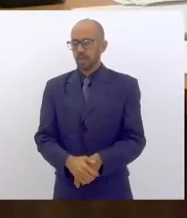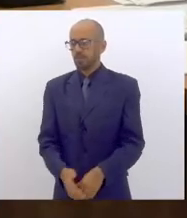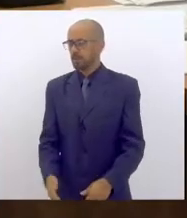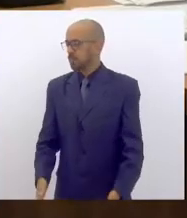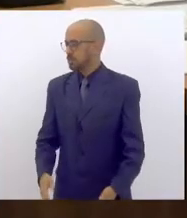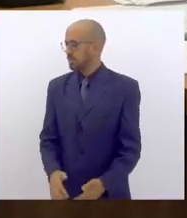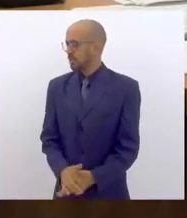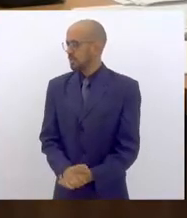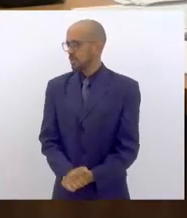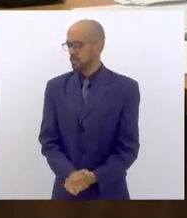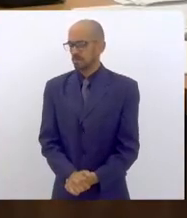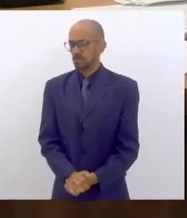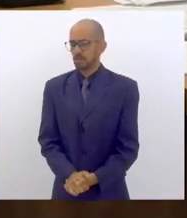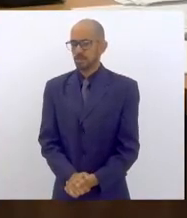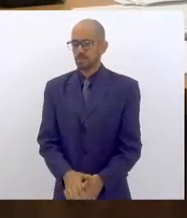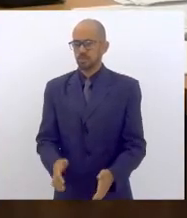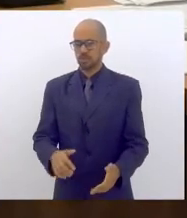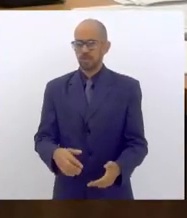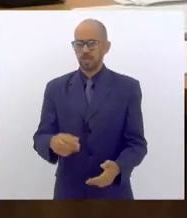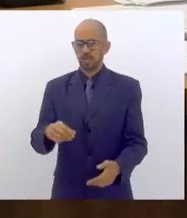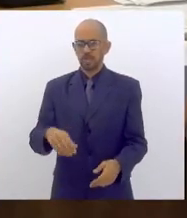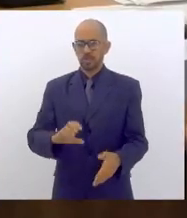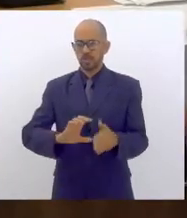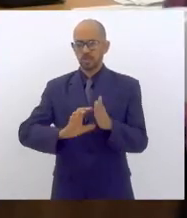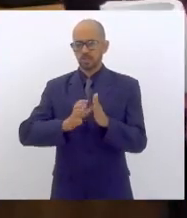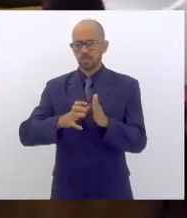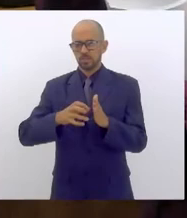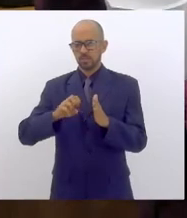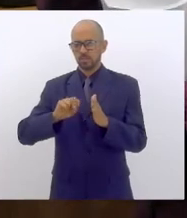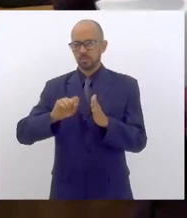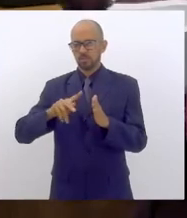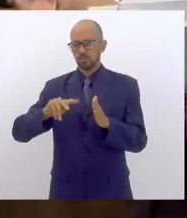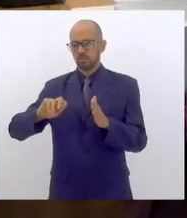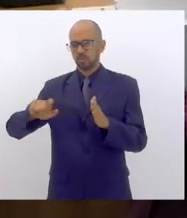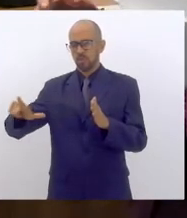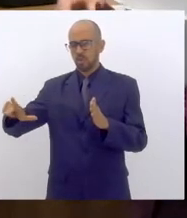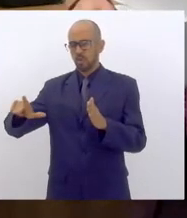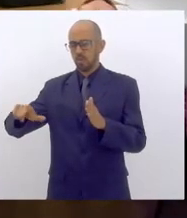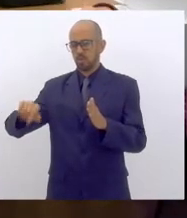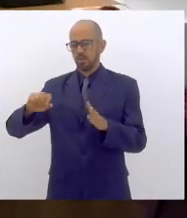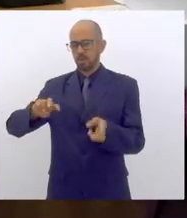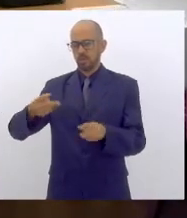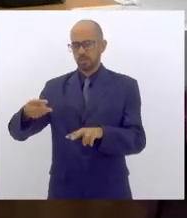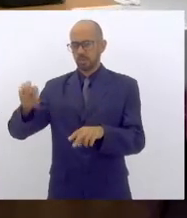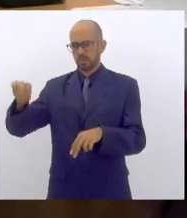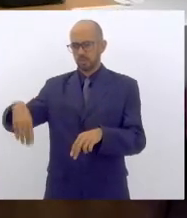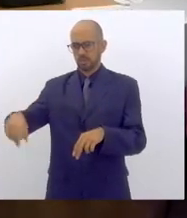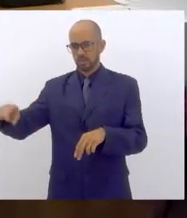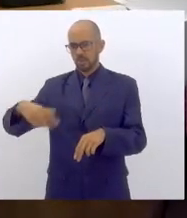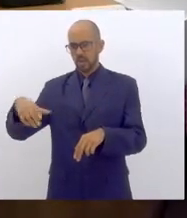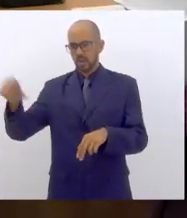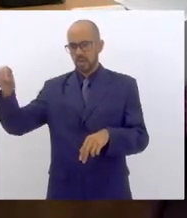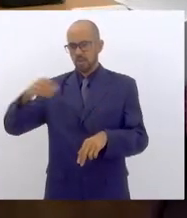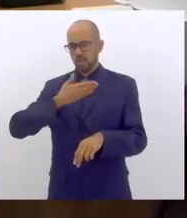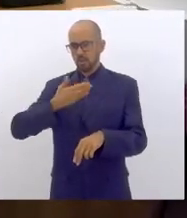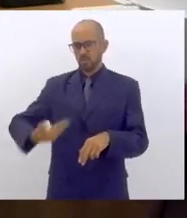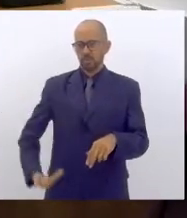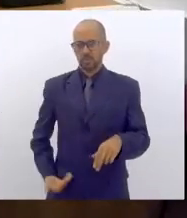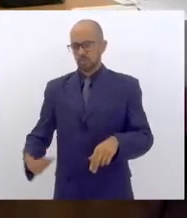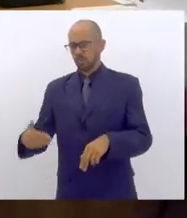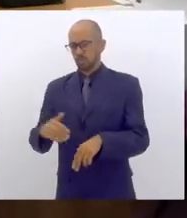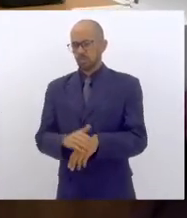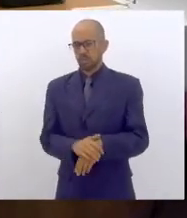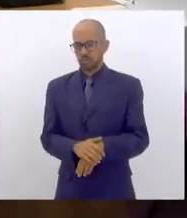presidente, a bancada do PSOL encaminha o voto sim ao projeto e não ao veto do governador. Já discutimos aqui na